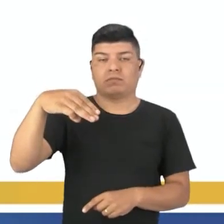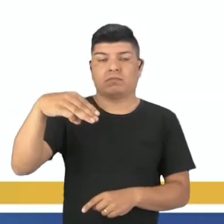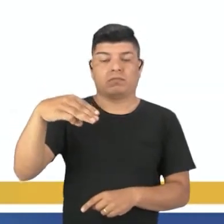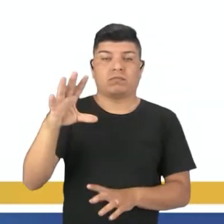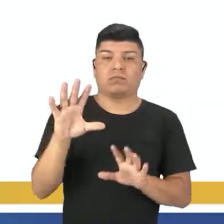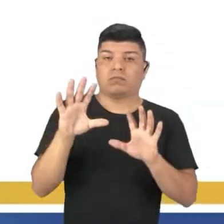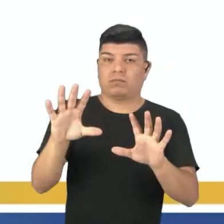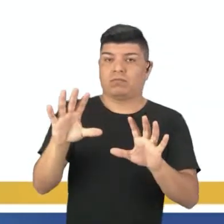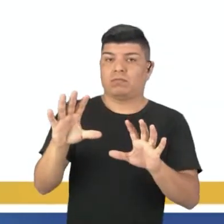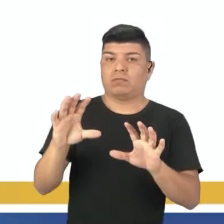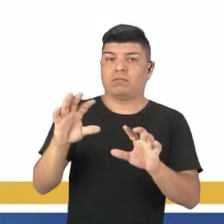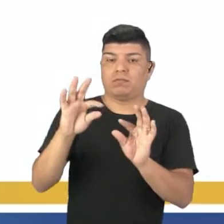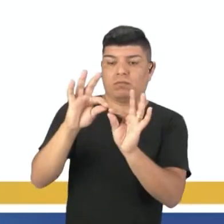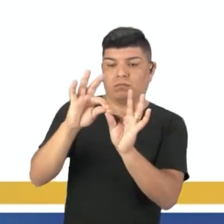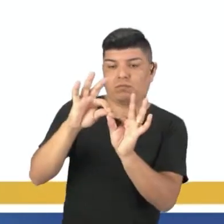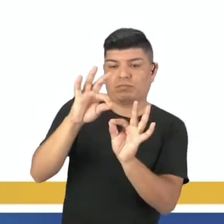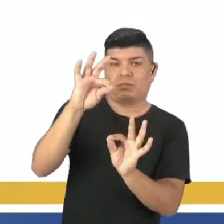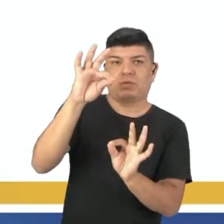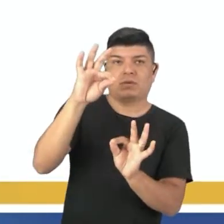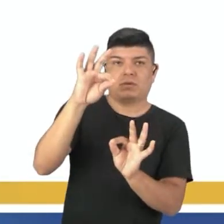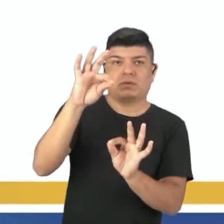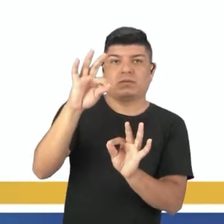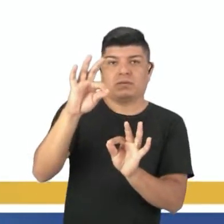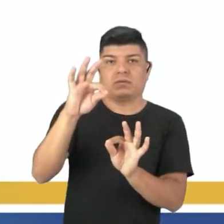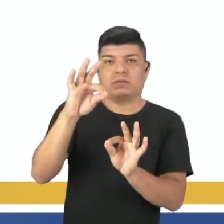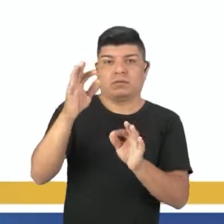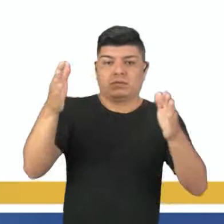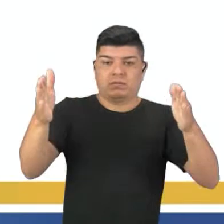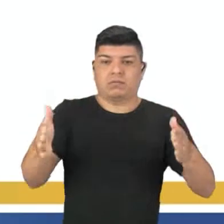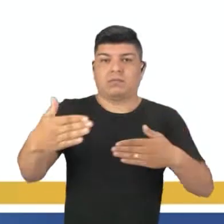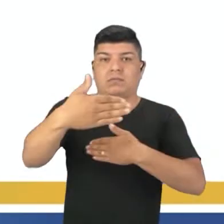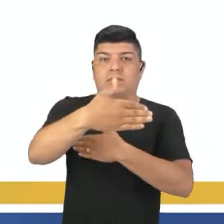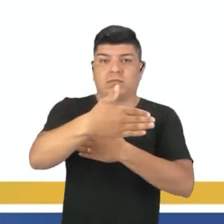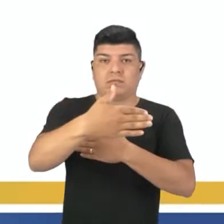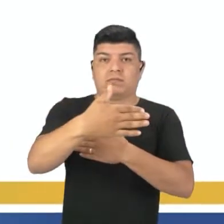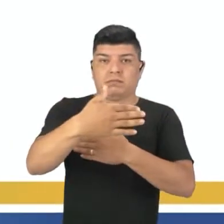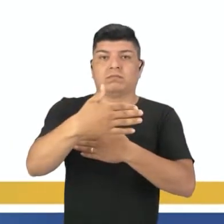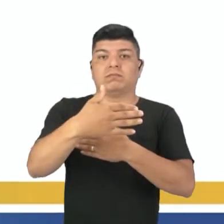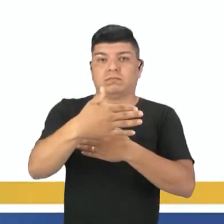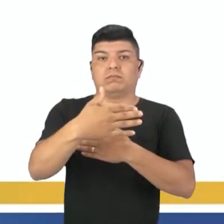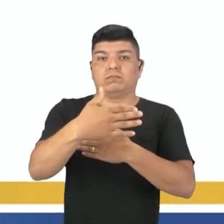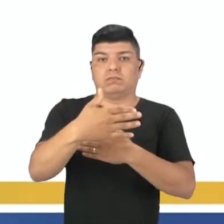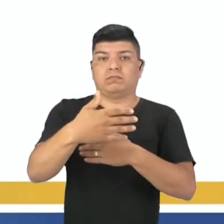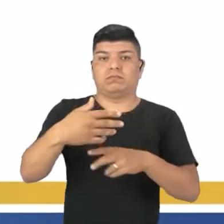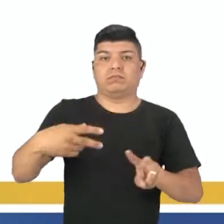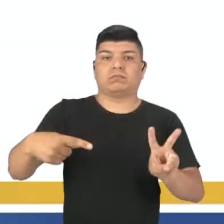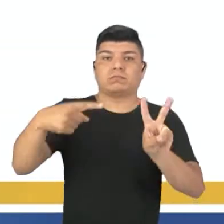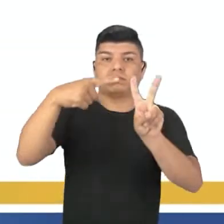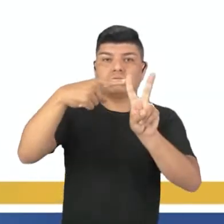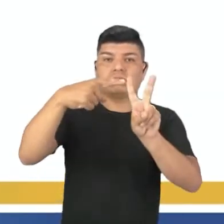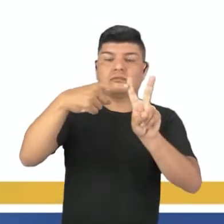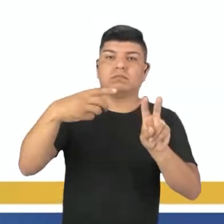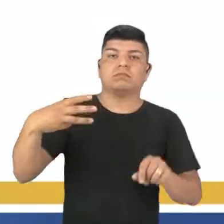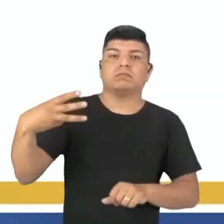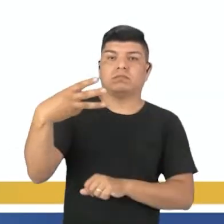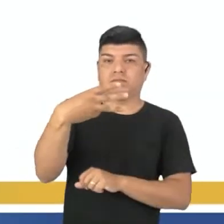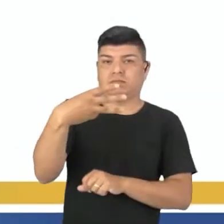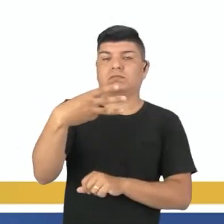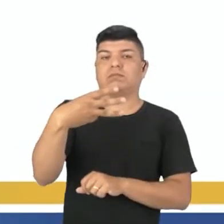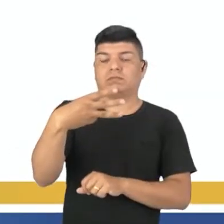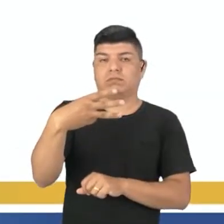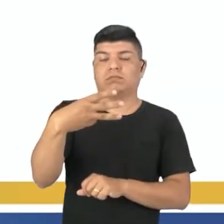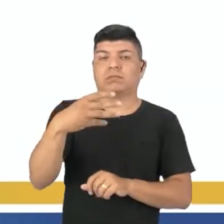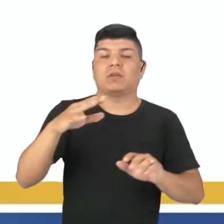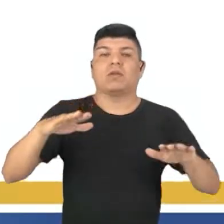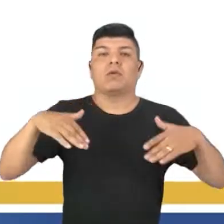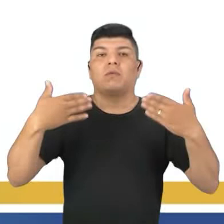desconsiderando a espessura, né, dessa caixa e adotando aí o raiz de 3 como 1,73, qual